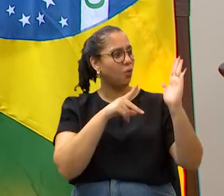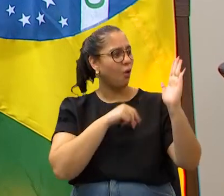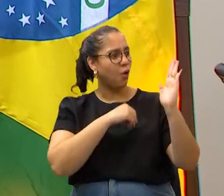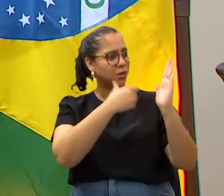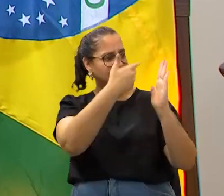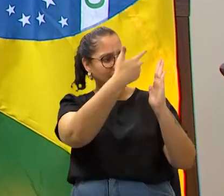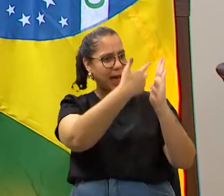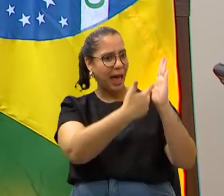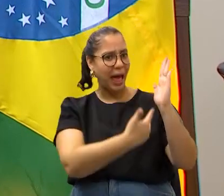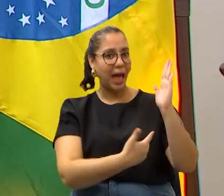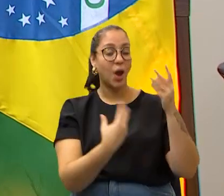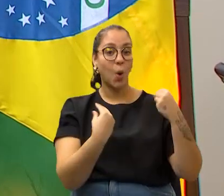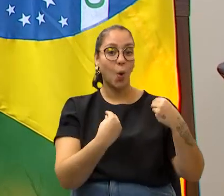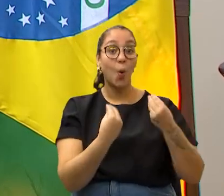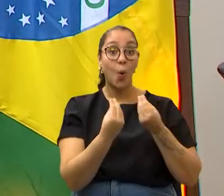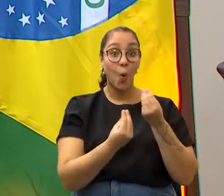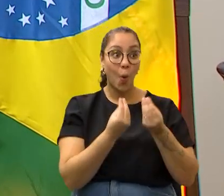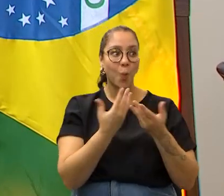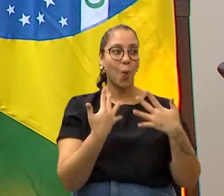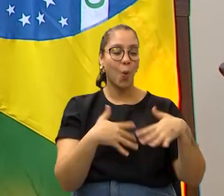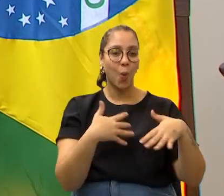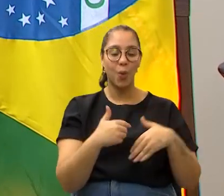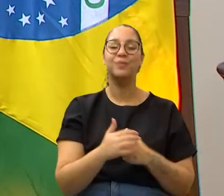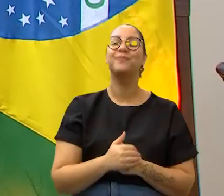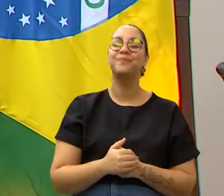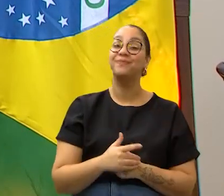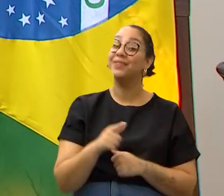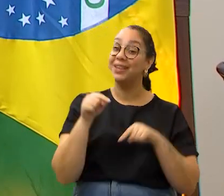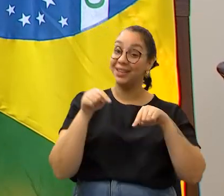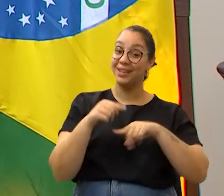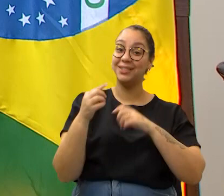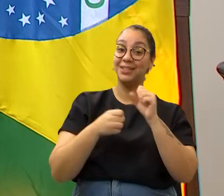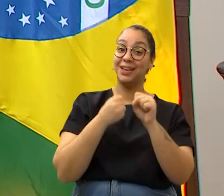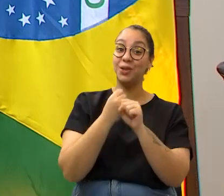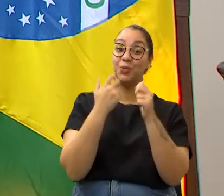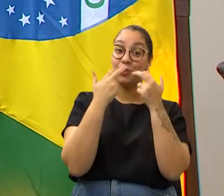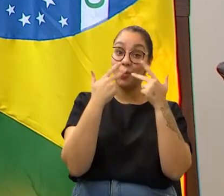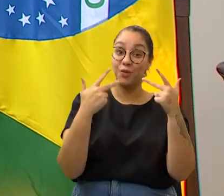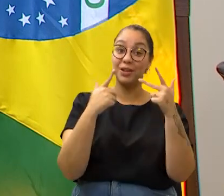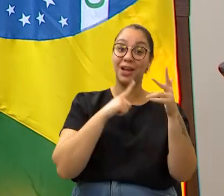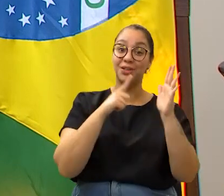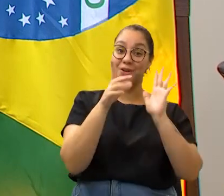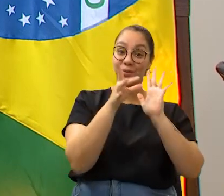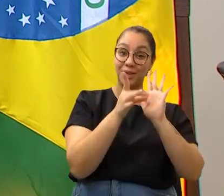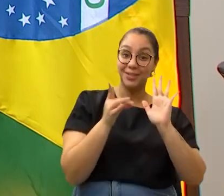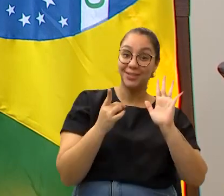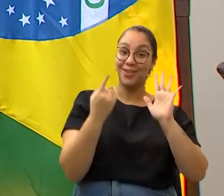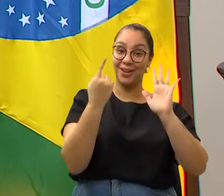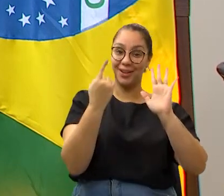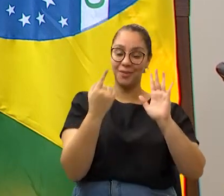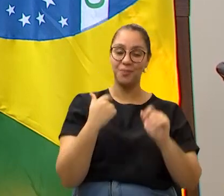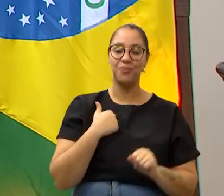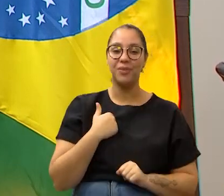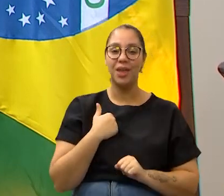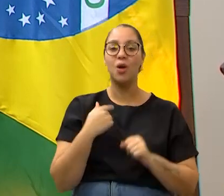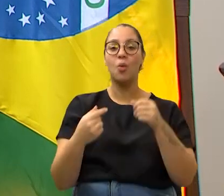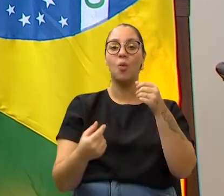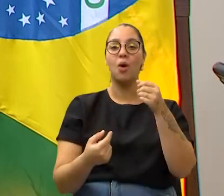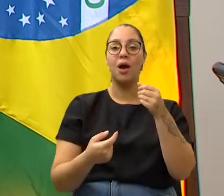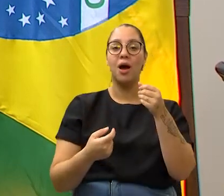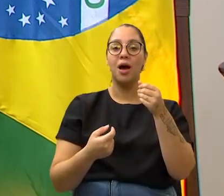nossa, como ela cresceu. E esse ano tem uma novidade, né, que eu gostaria de destacar. Eu apresentei uma